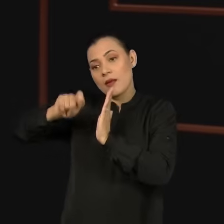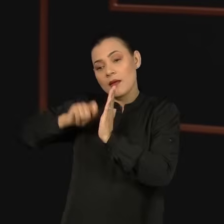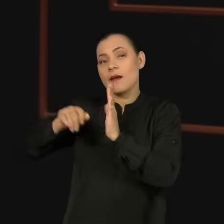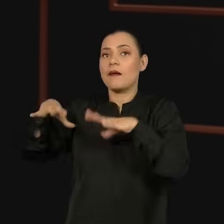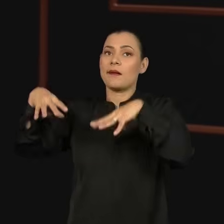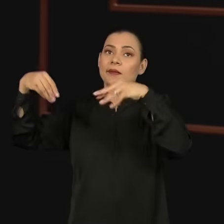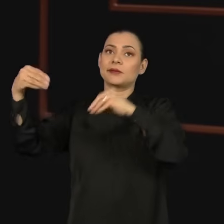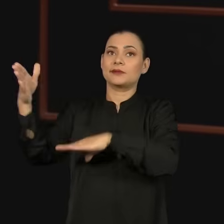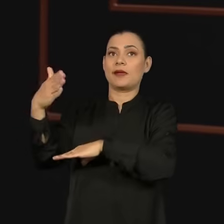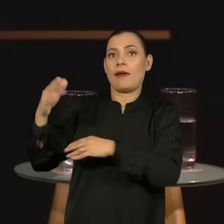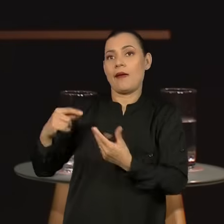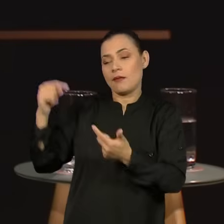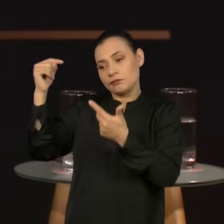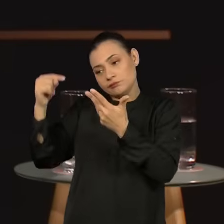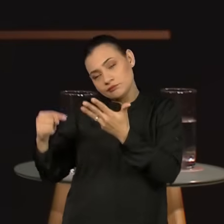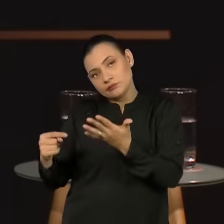Castelo.